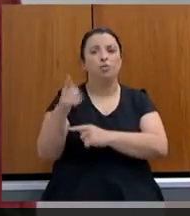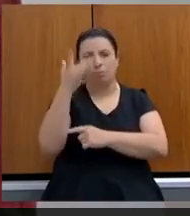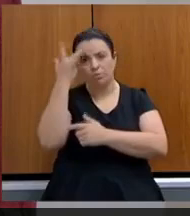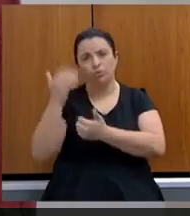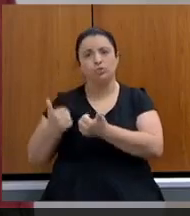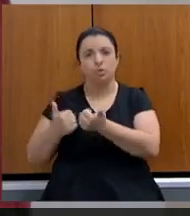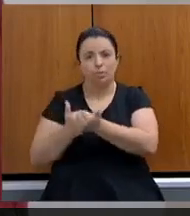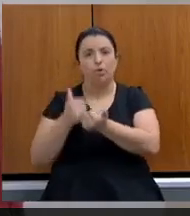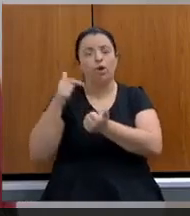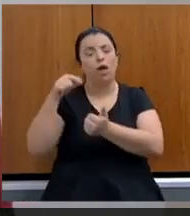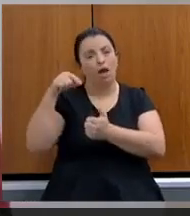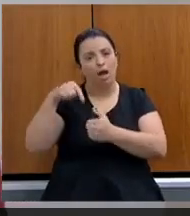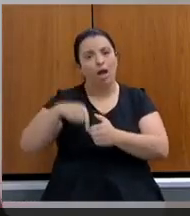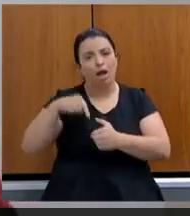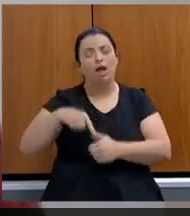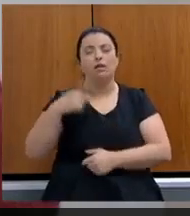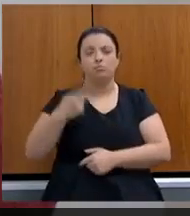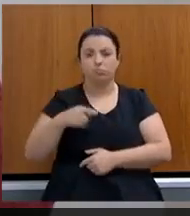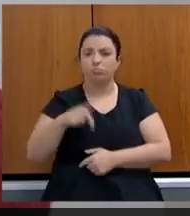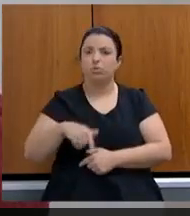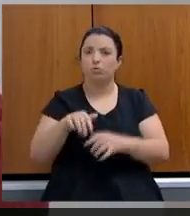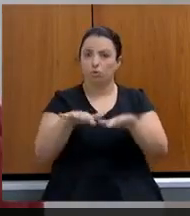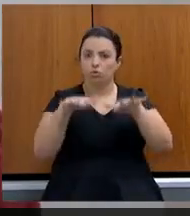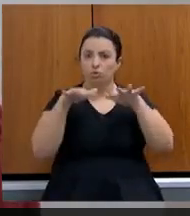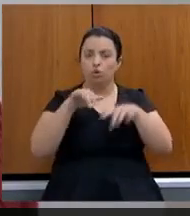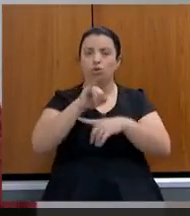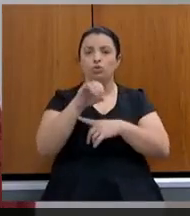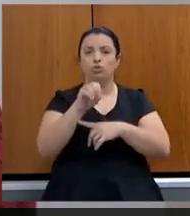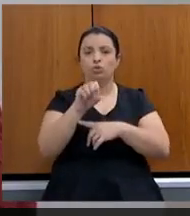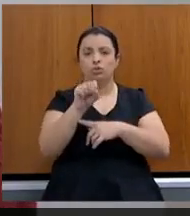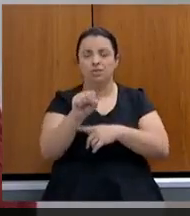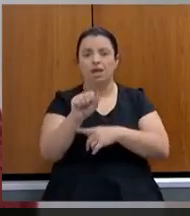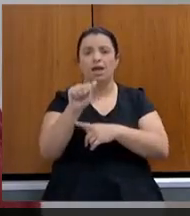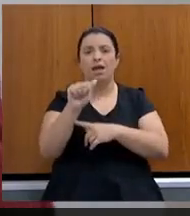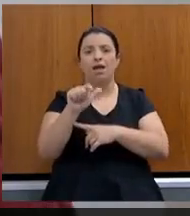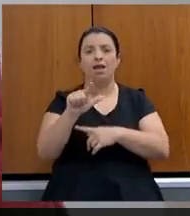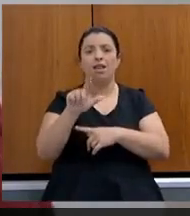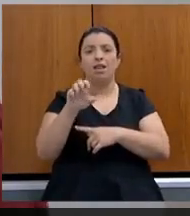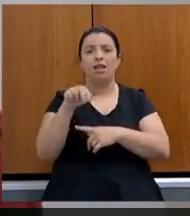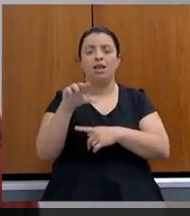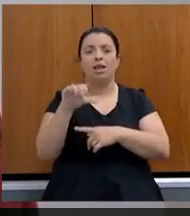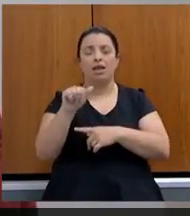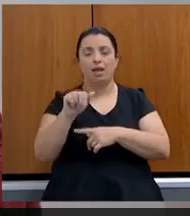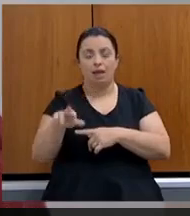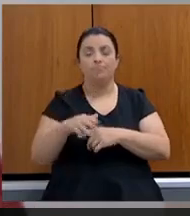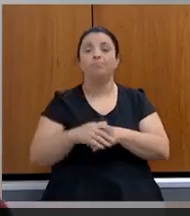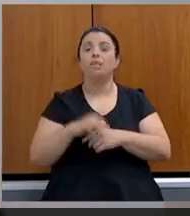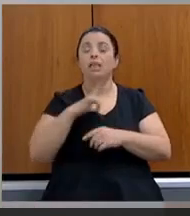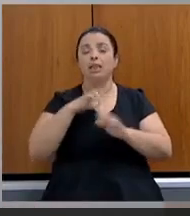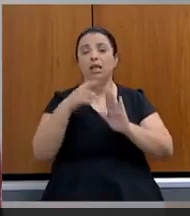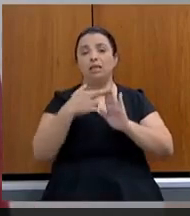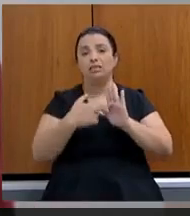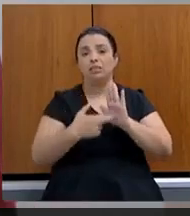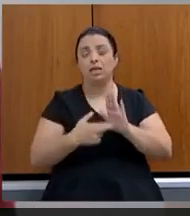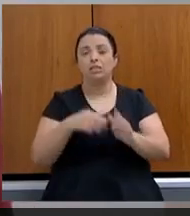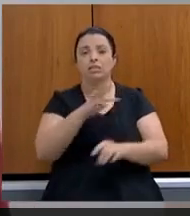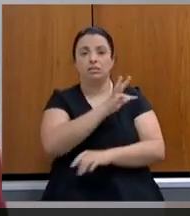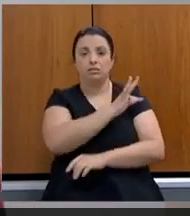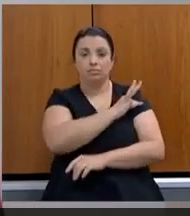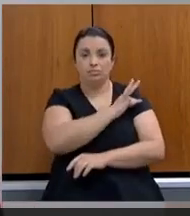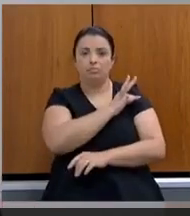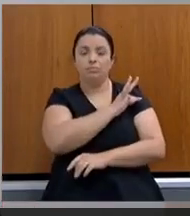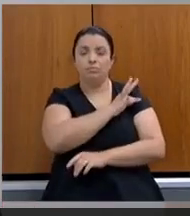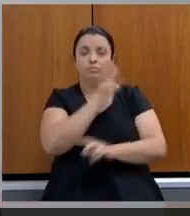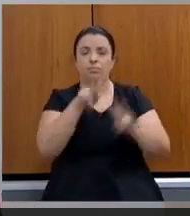auditório José de Alencar bem conforme as regras da a assembleia fiscaliza os